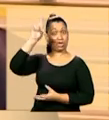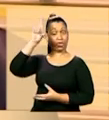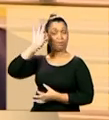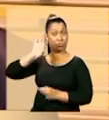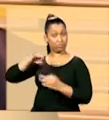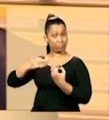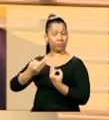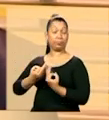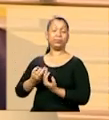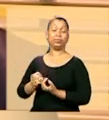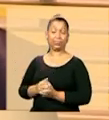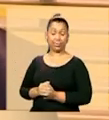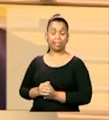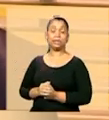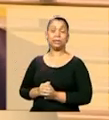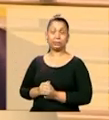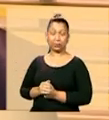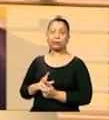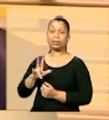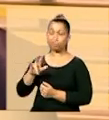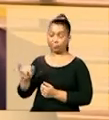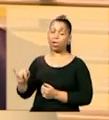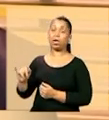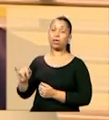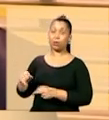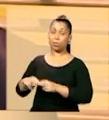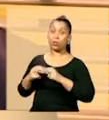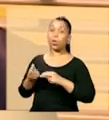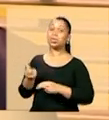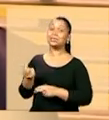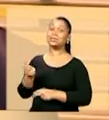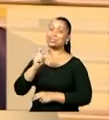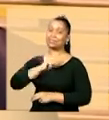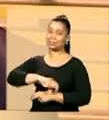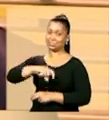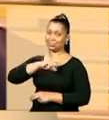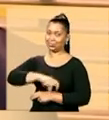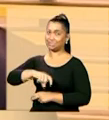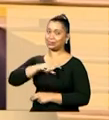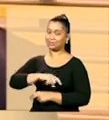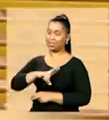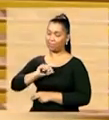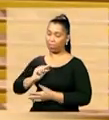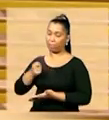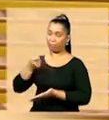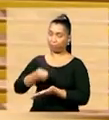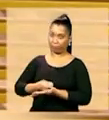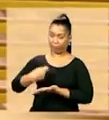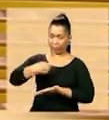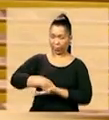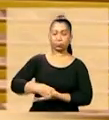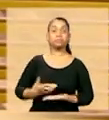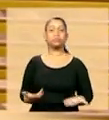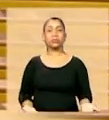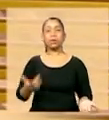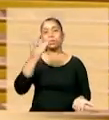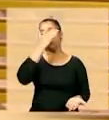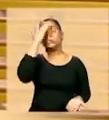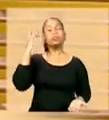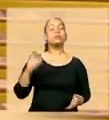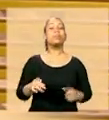família, entre outros fatores que influenciarão na fixação do quanto a ser indenizado. Doutor, e quando a gente fala de